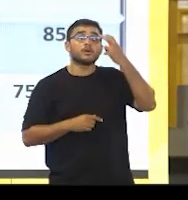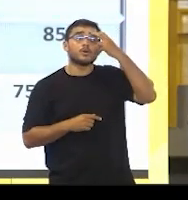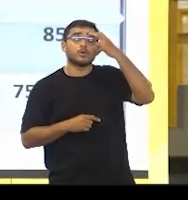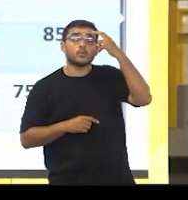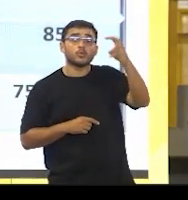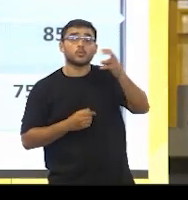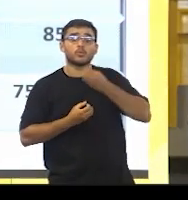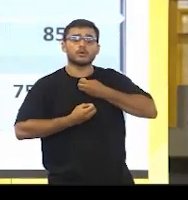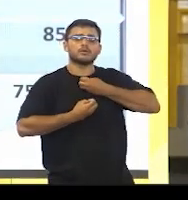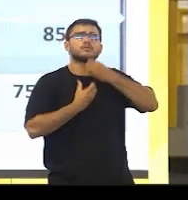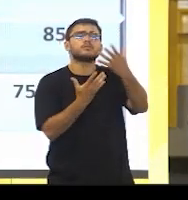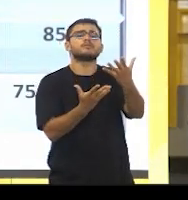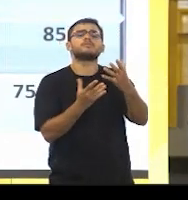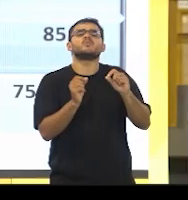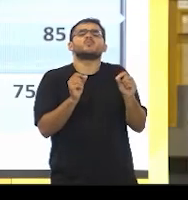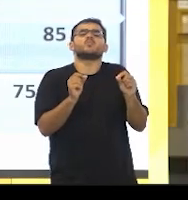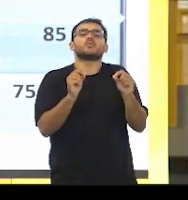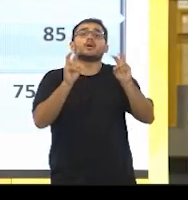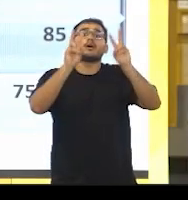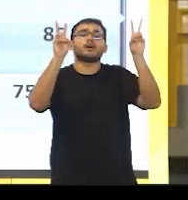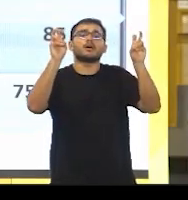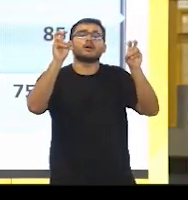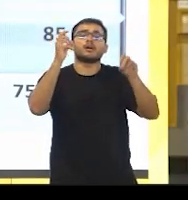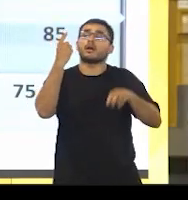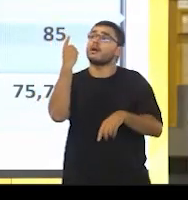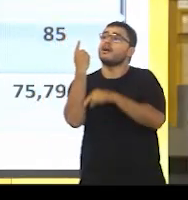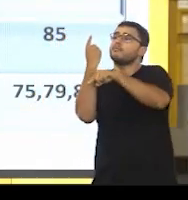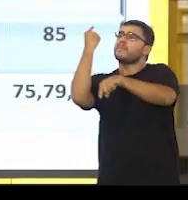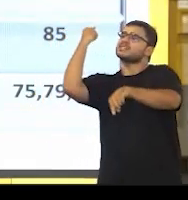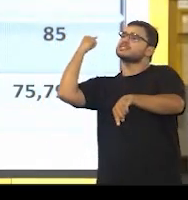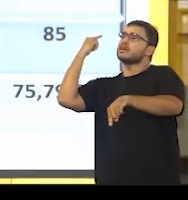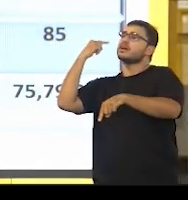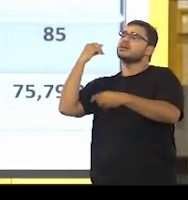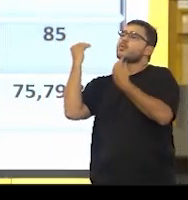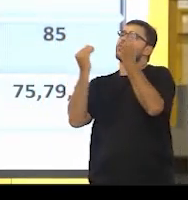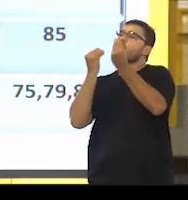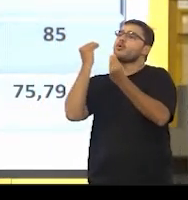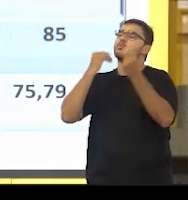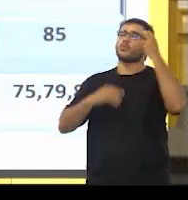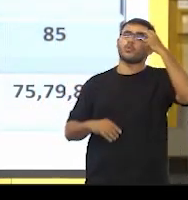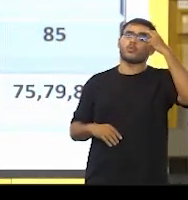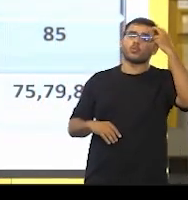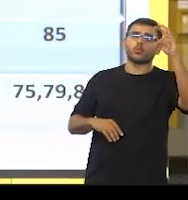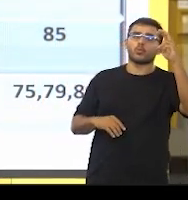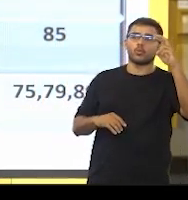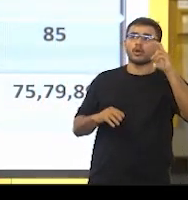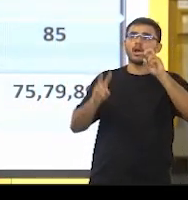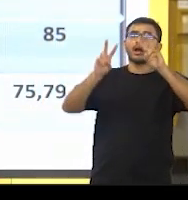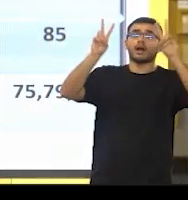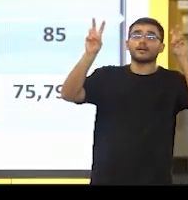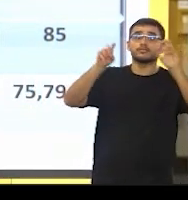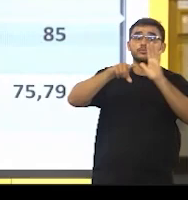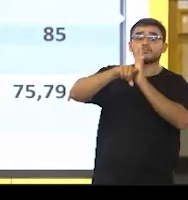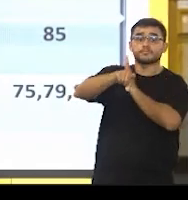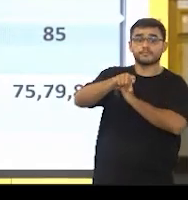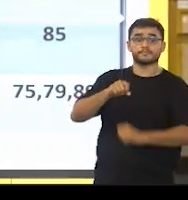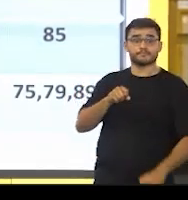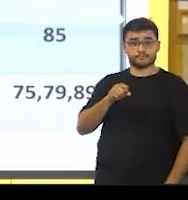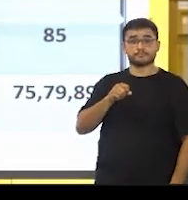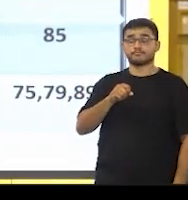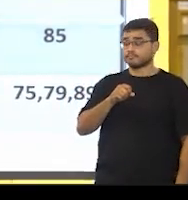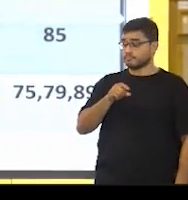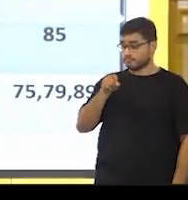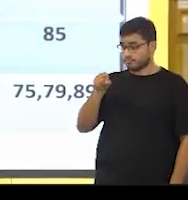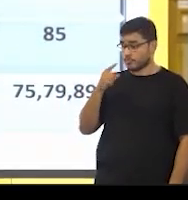manifestação cultural ela vai se apresentar na questão, no passado e no presente. Tá certo? Quando você vai